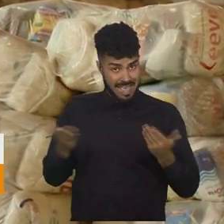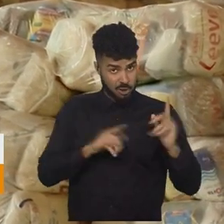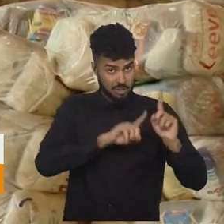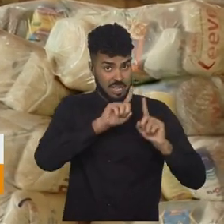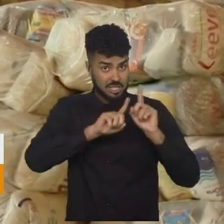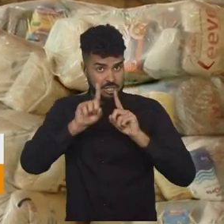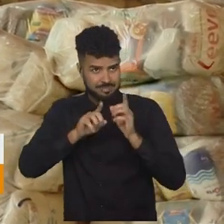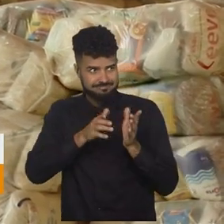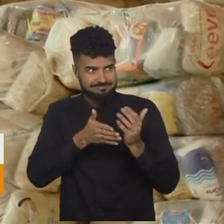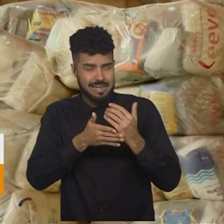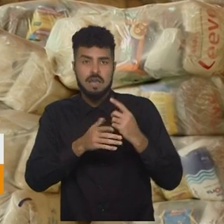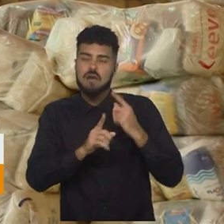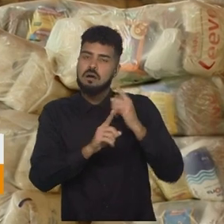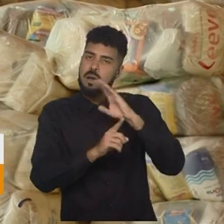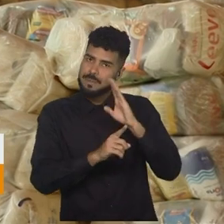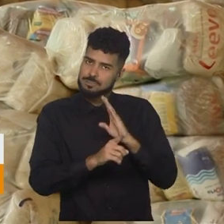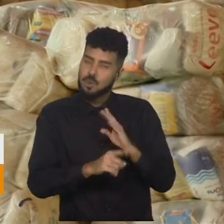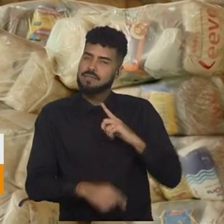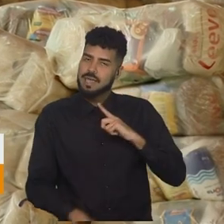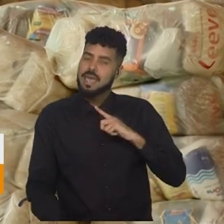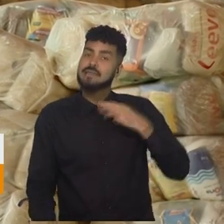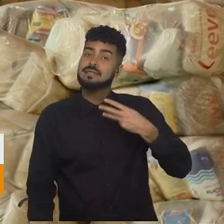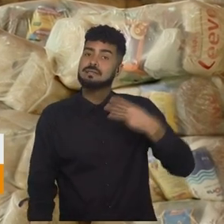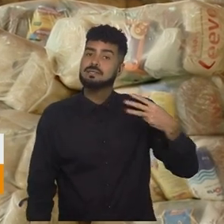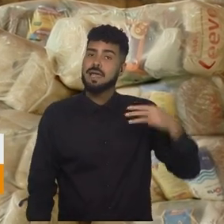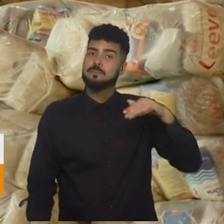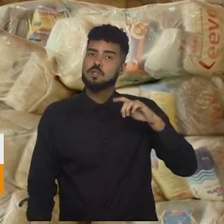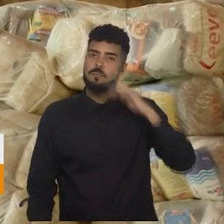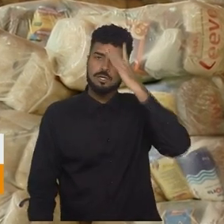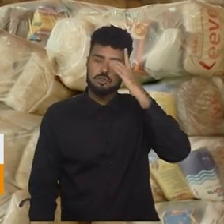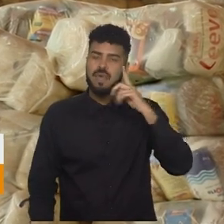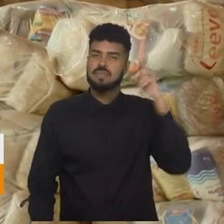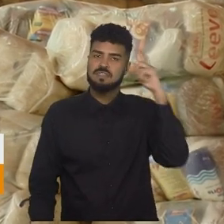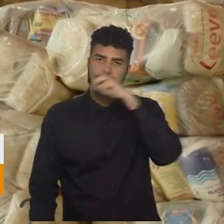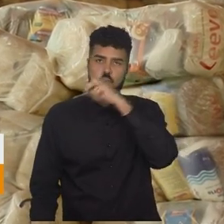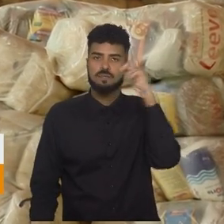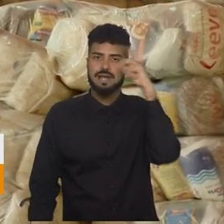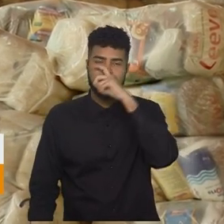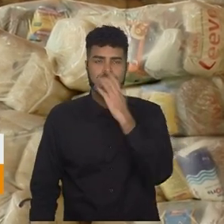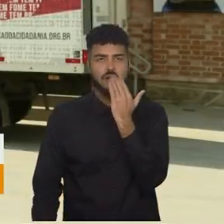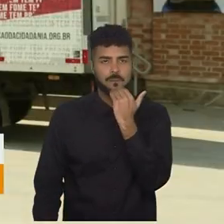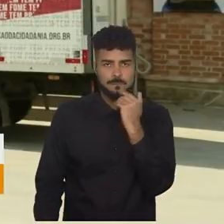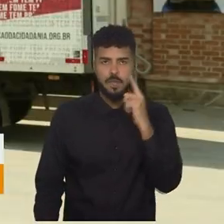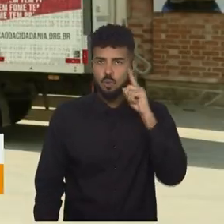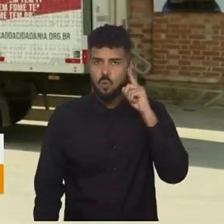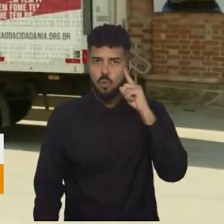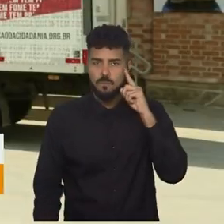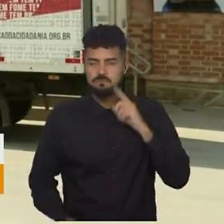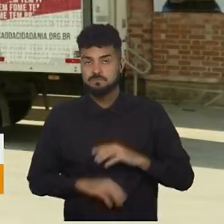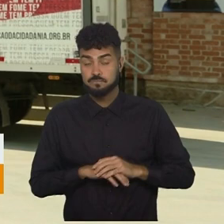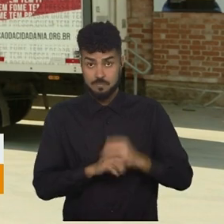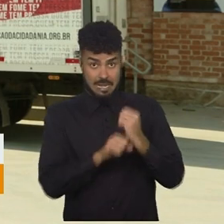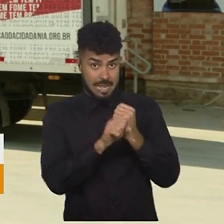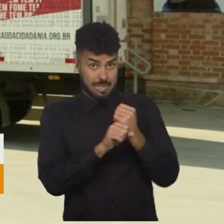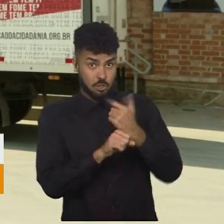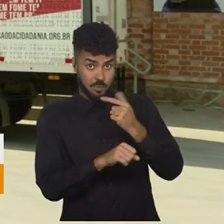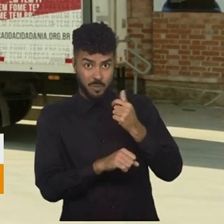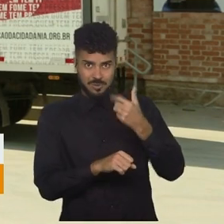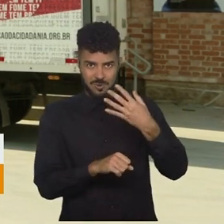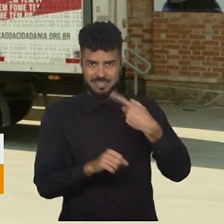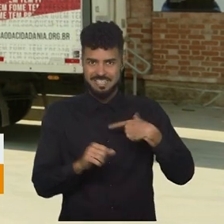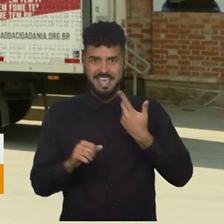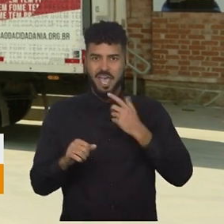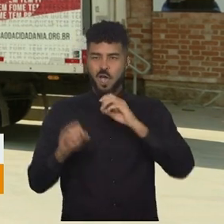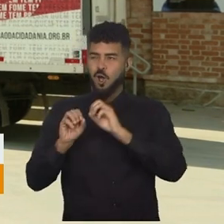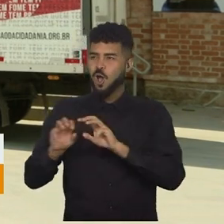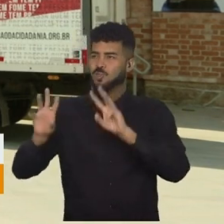estatísticas, 33 milhões de pessoas no país enfrentam dificuldades para comer. Quando, em 2014, o Brasil sai do mapa